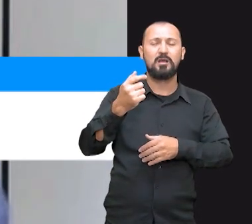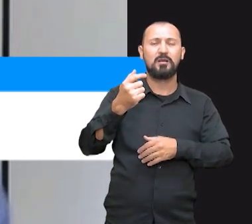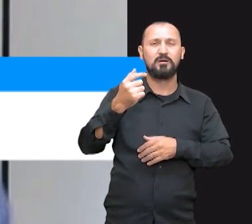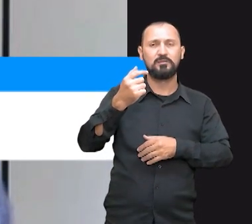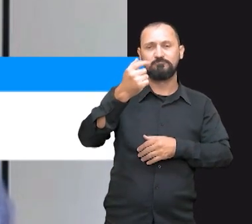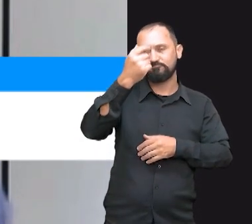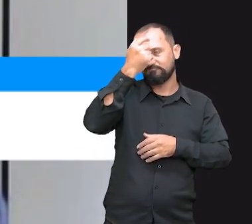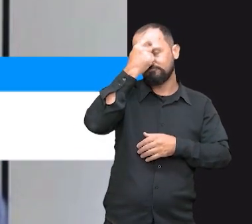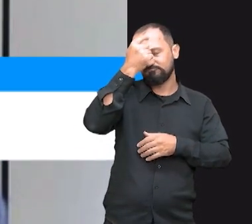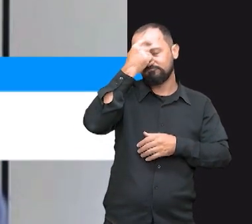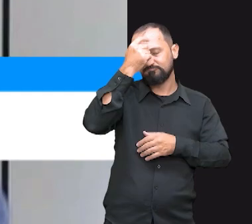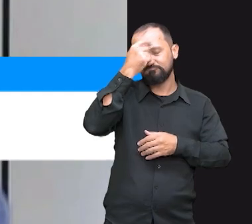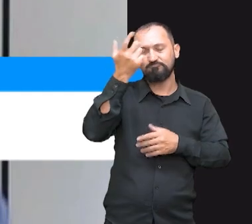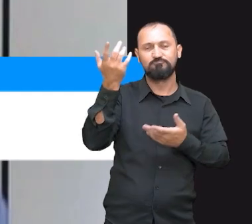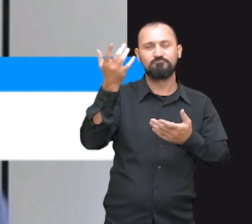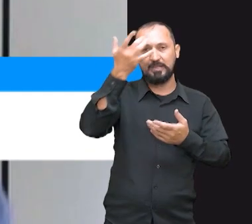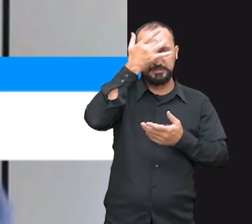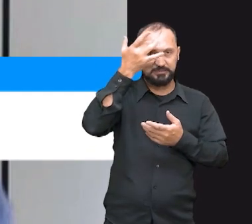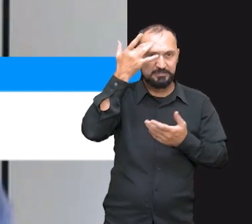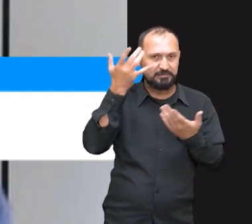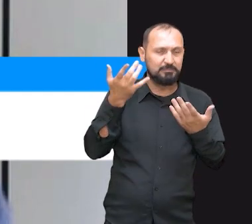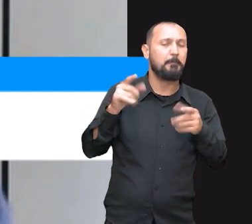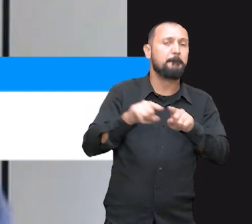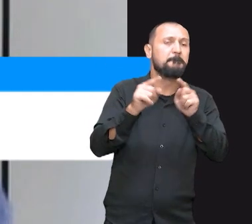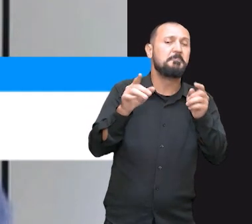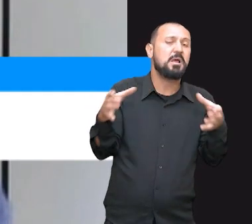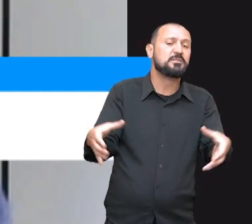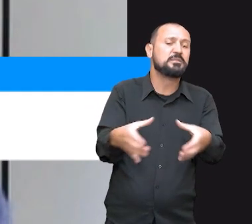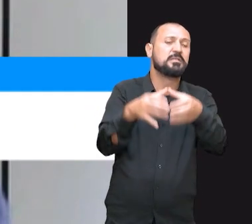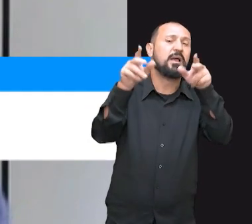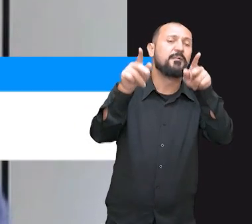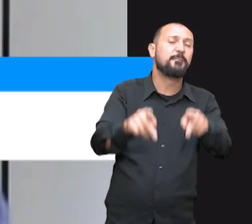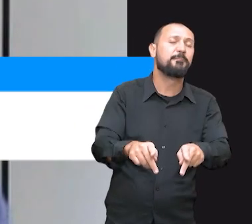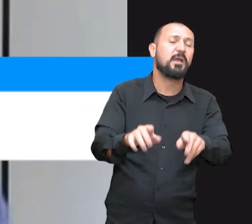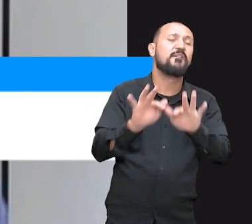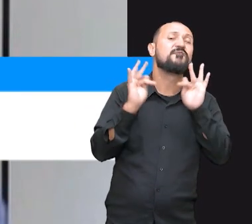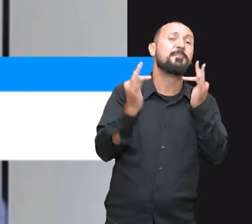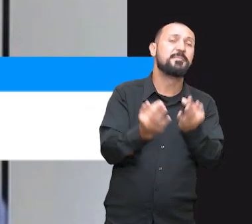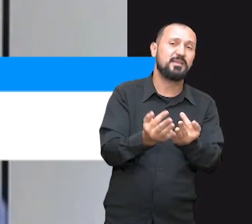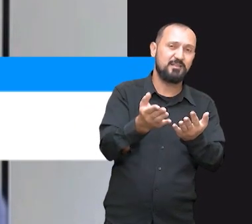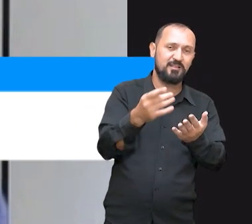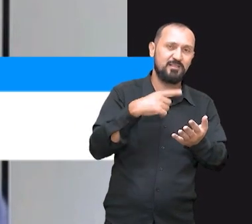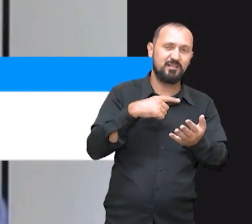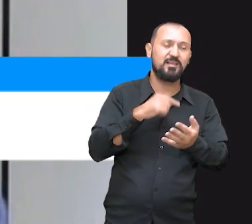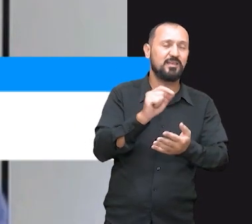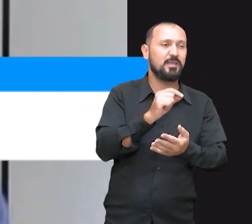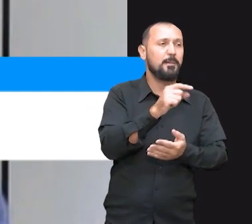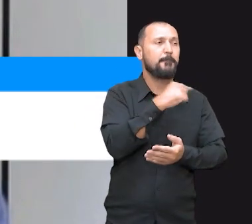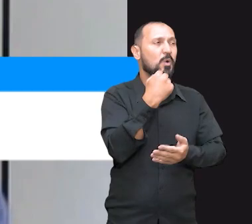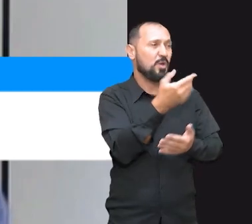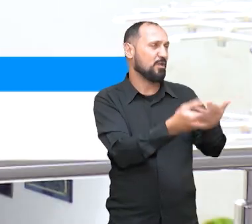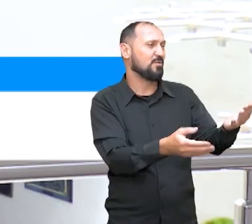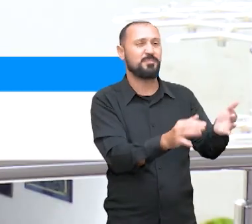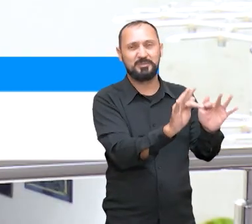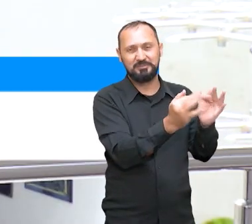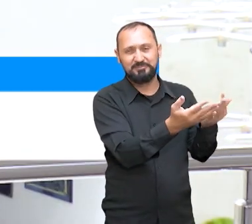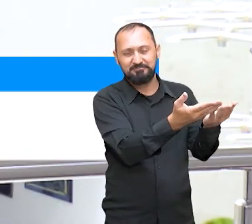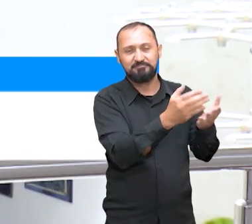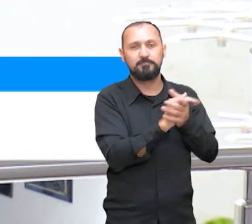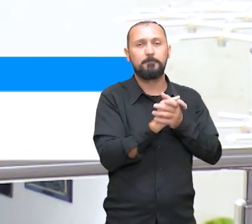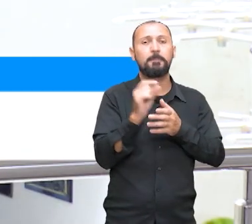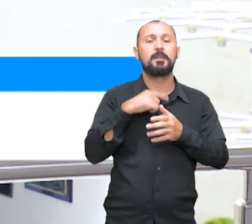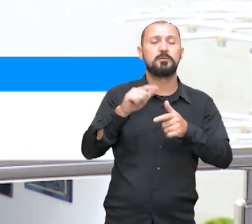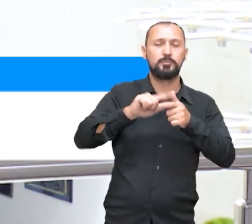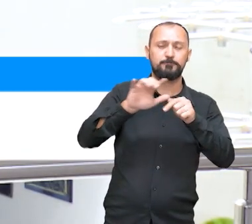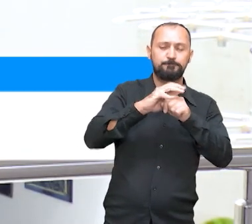saúde mental comprometida, mas também os familiares das pessoas que perderam seus entes queridos. Durante